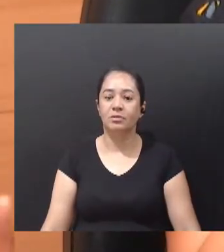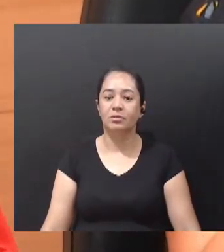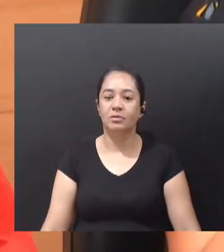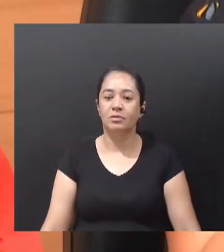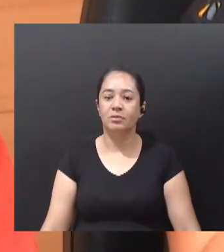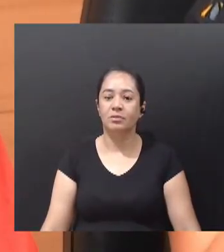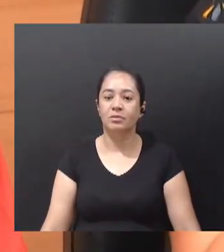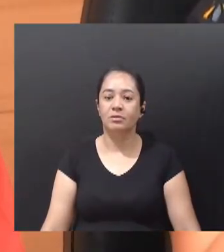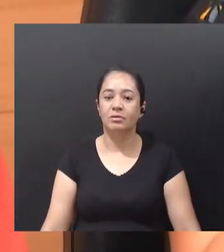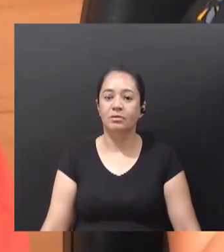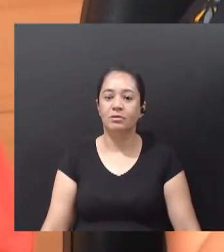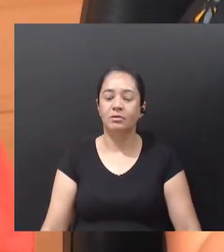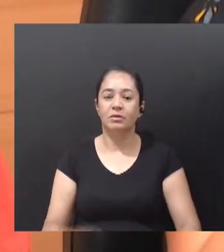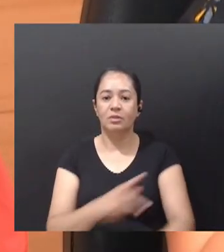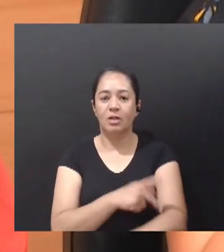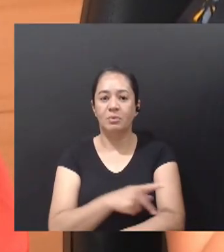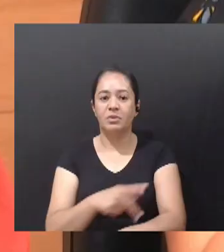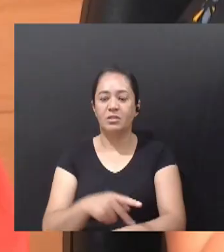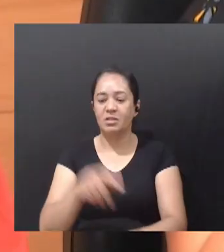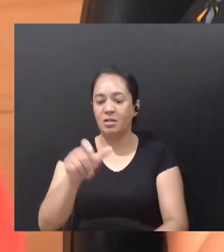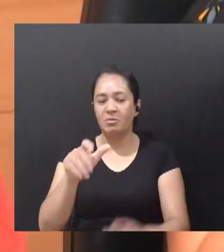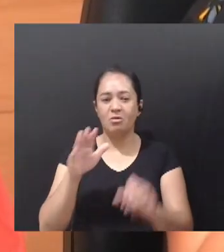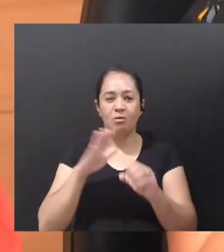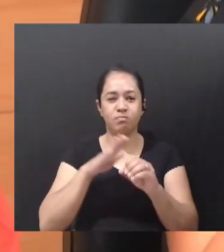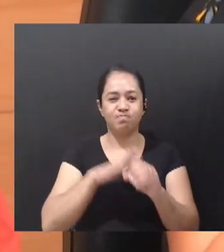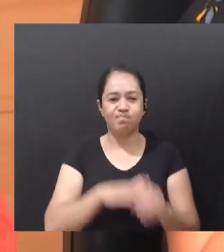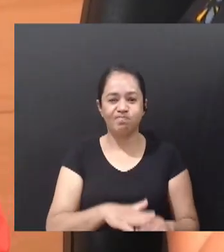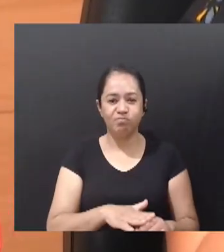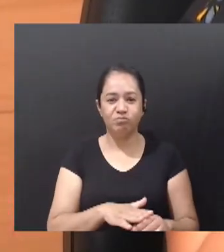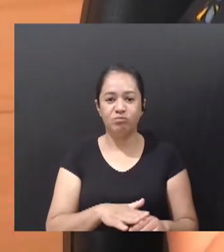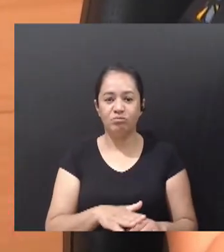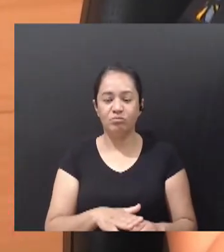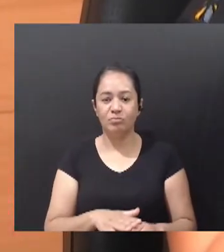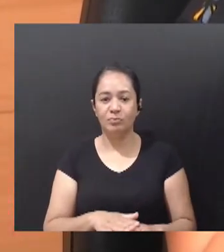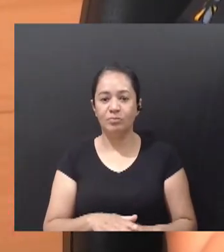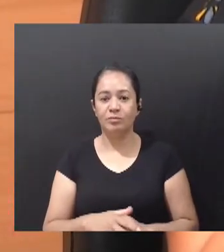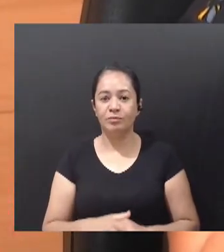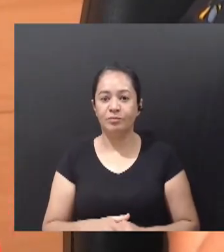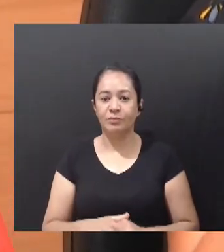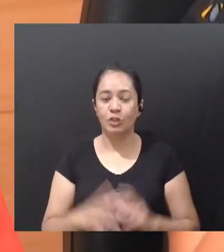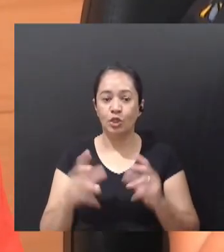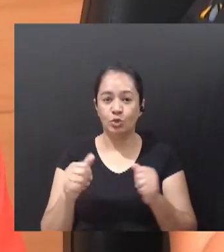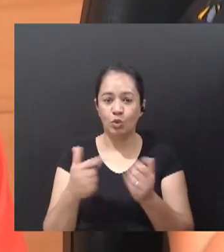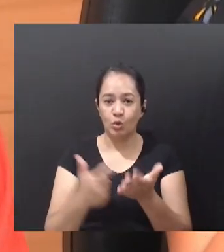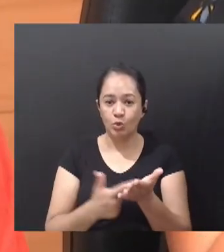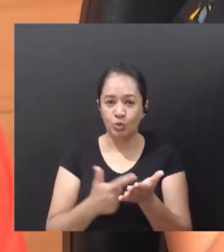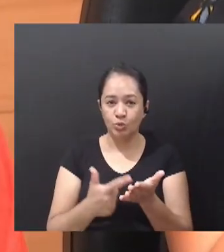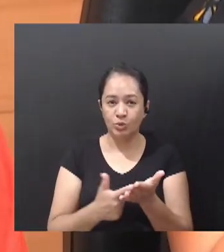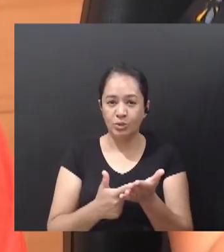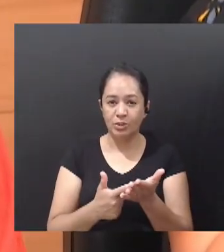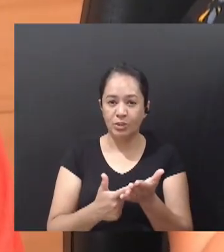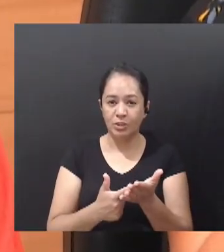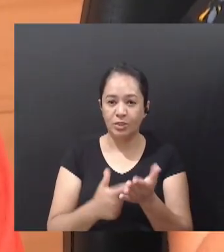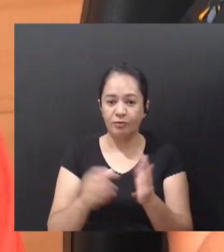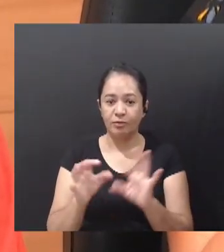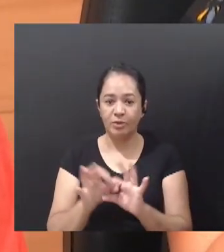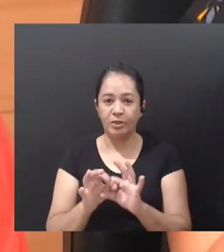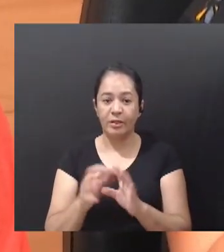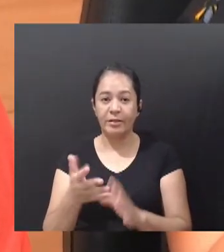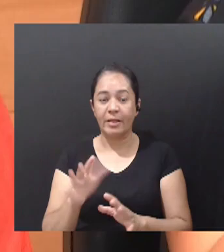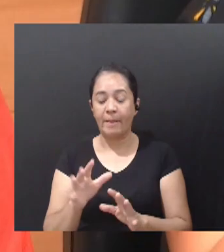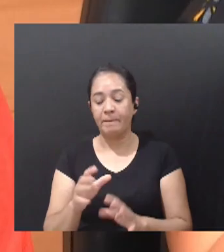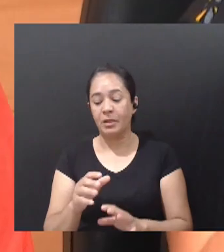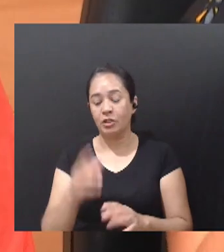do oprimido, né? Nem todo livro livra, depende da história contada